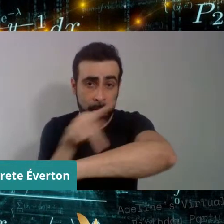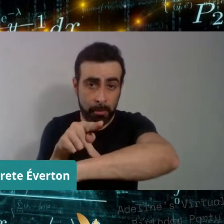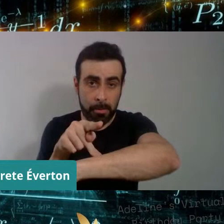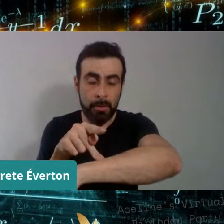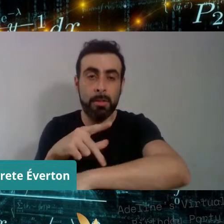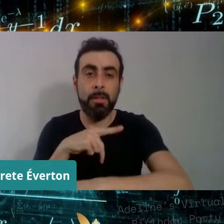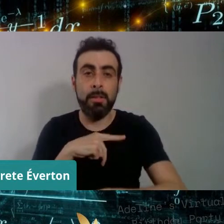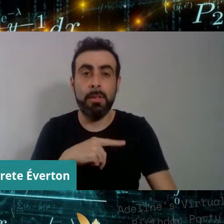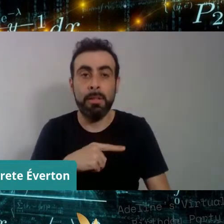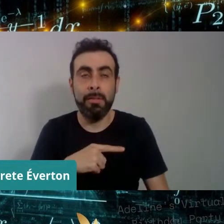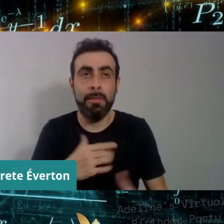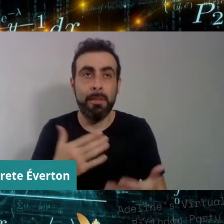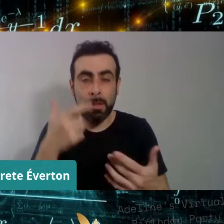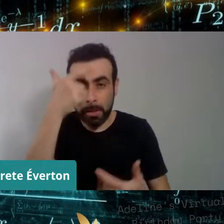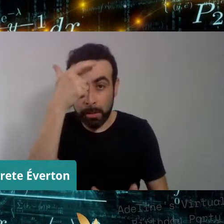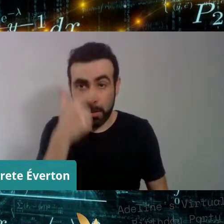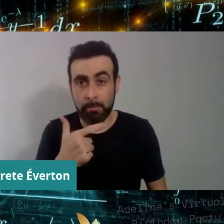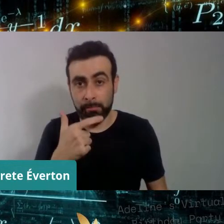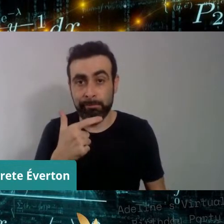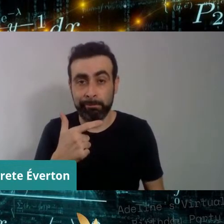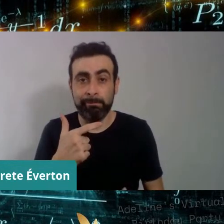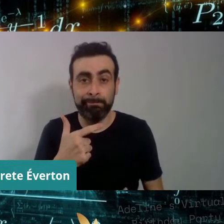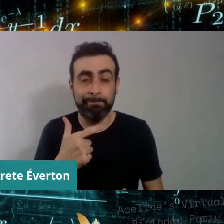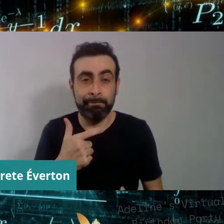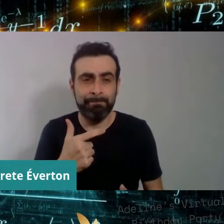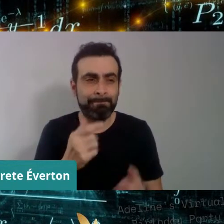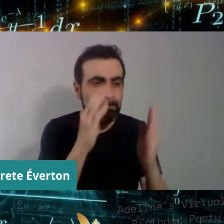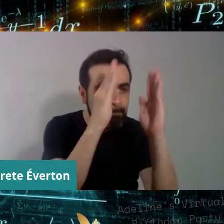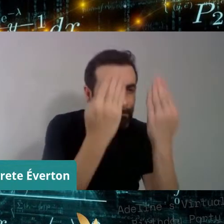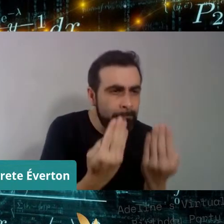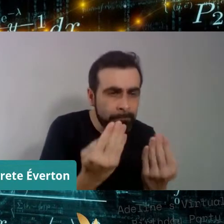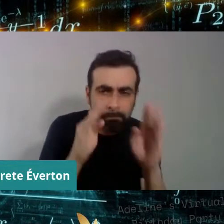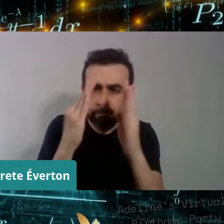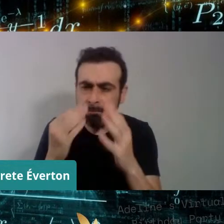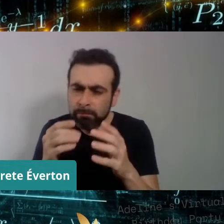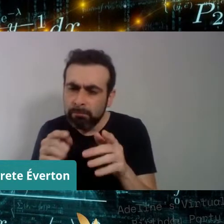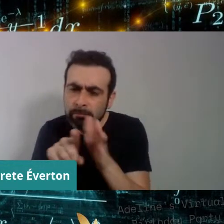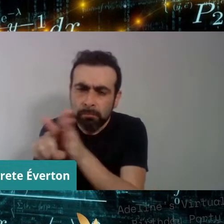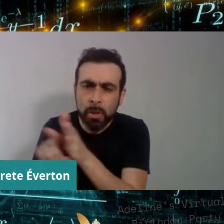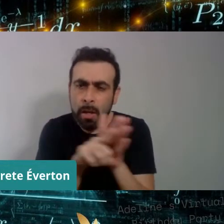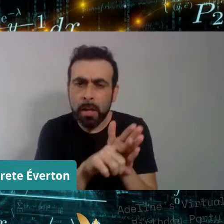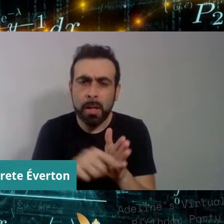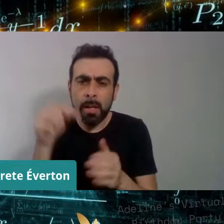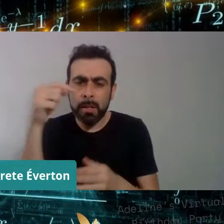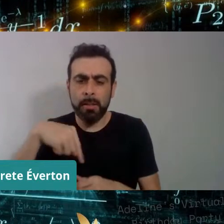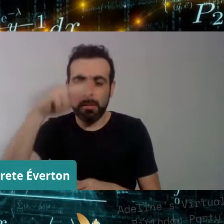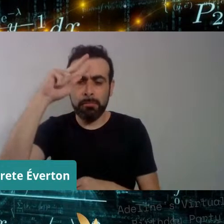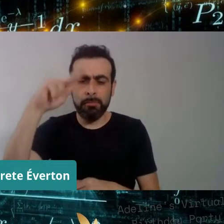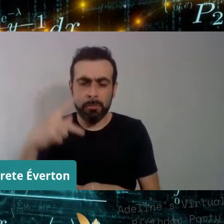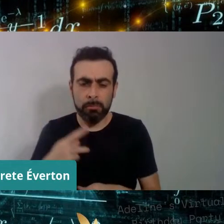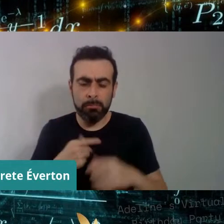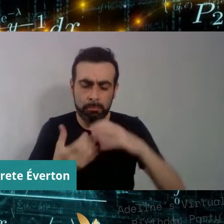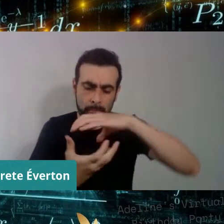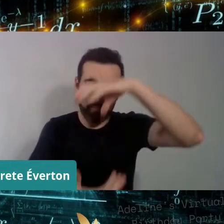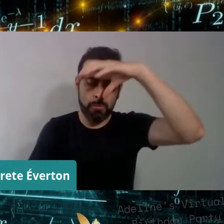estava analisando, né, que tudo vale a pena quando a alma não é pequena.